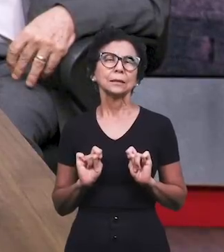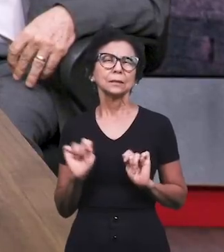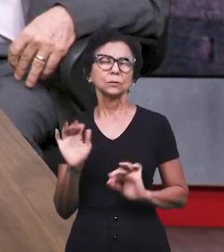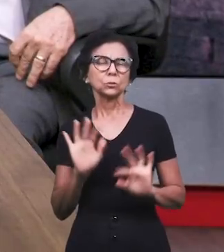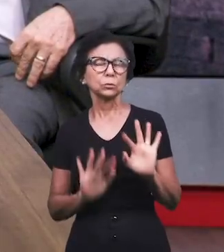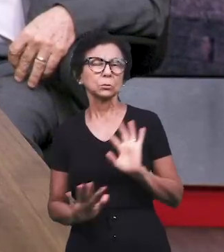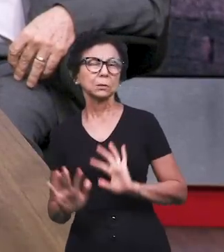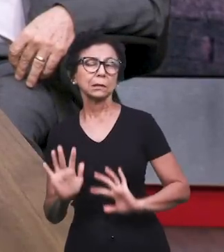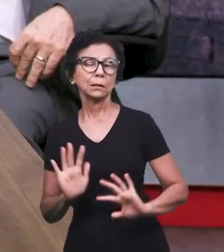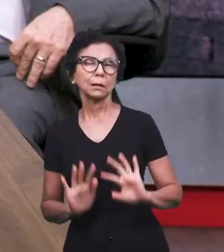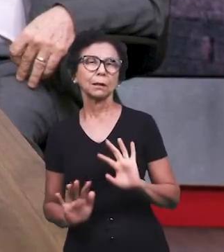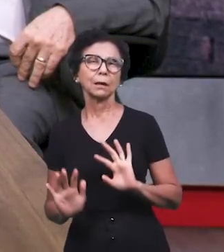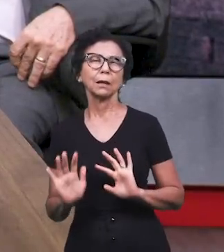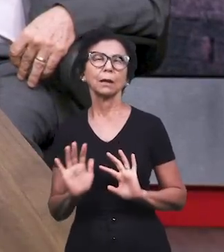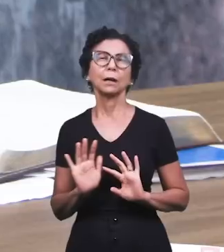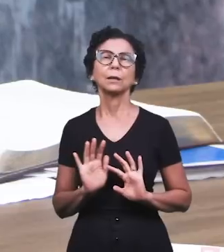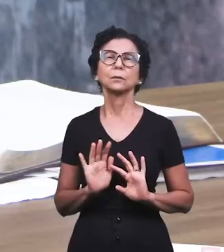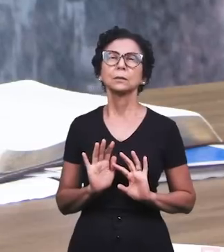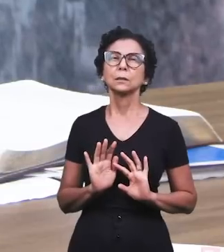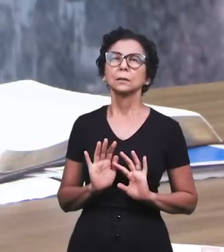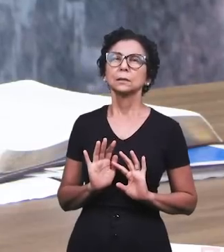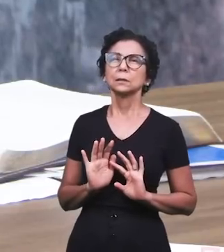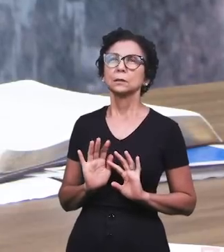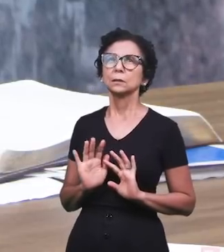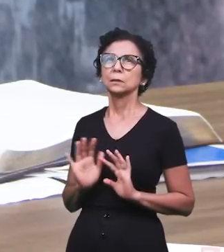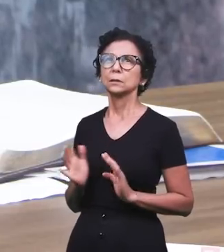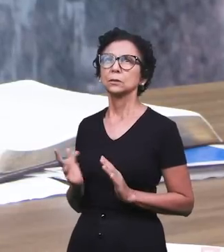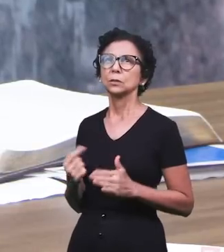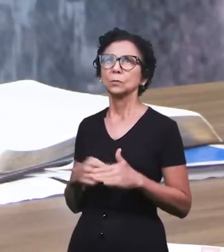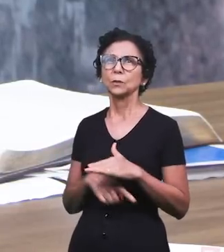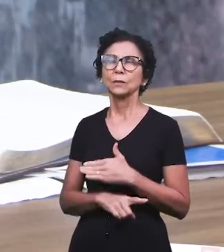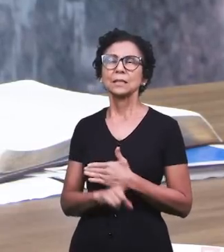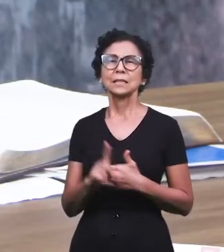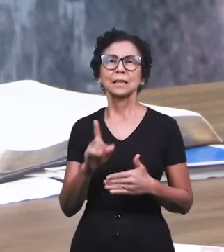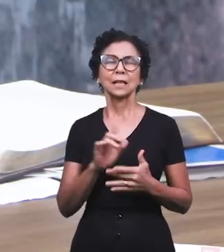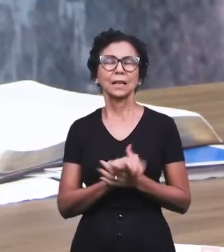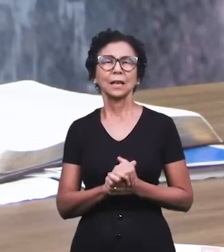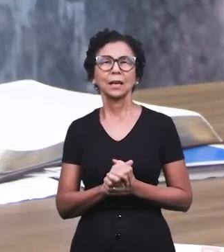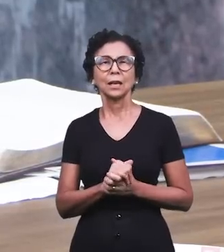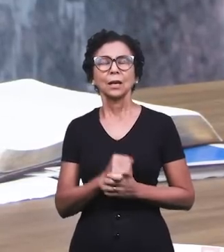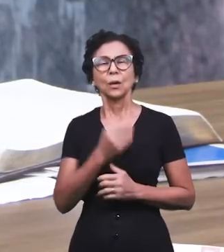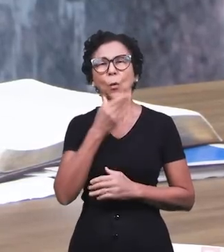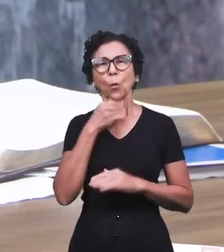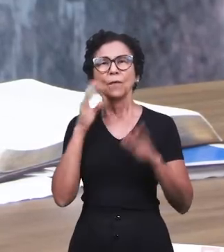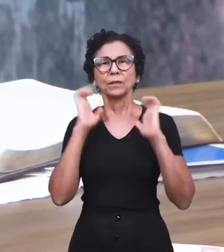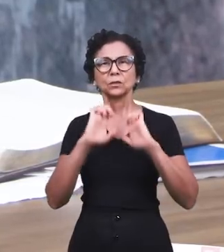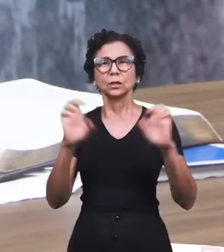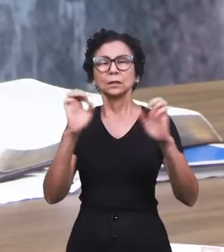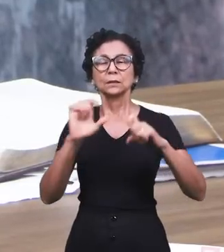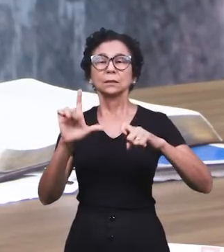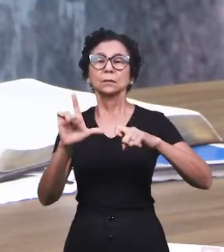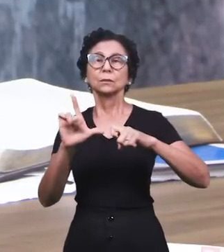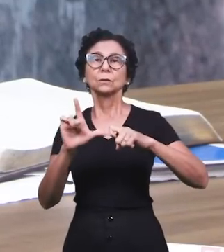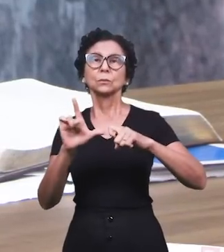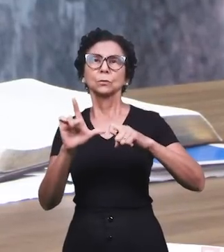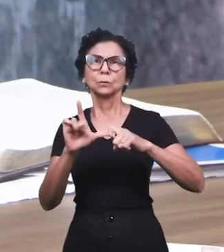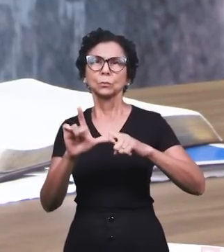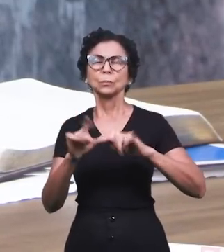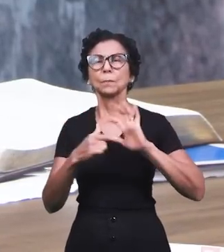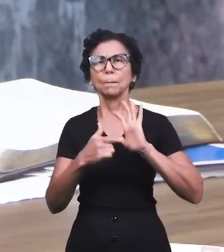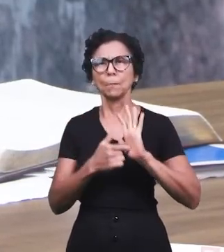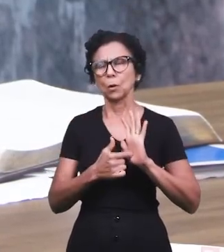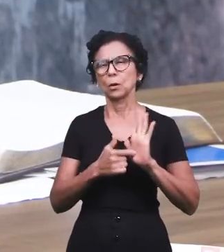cauteloso ali, o que com mais profundidade nos fornece dados históricos é o evangelista Lucas, Ele vai citar ali até o nome de